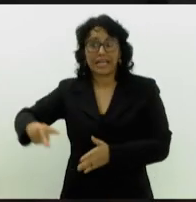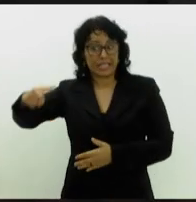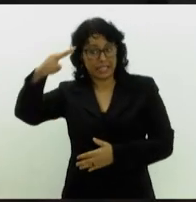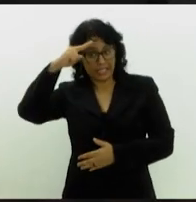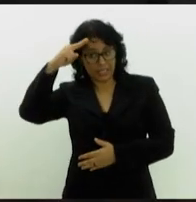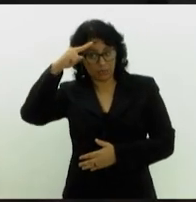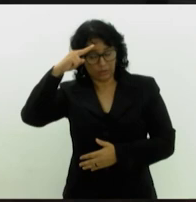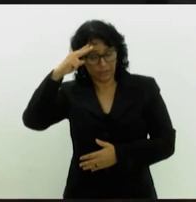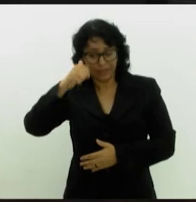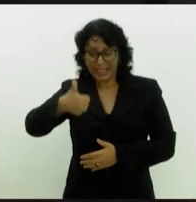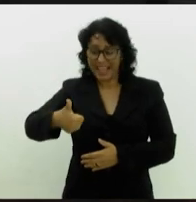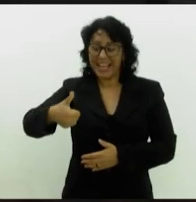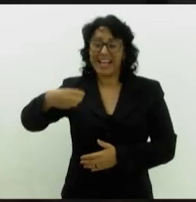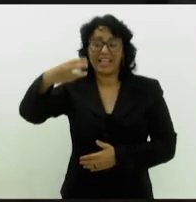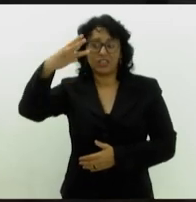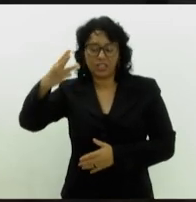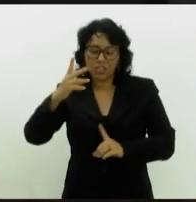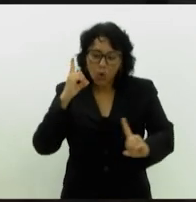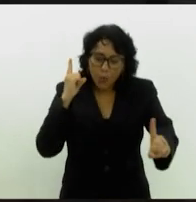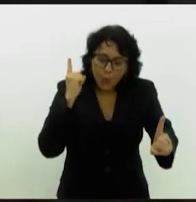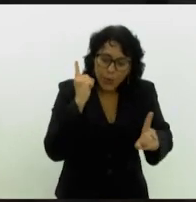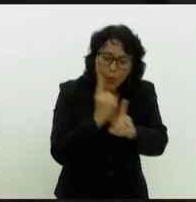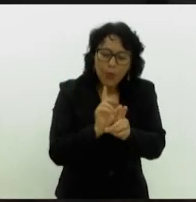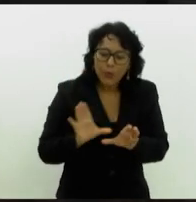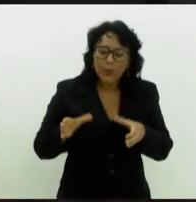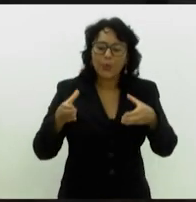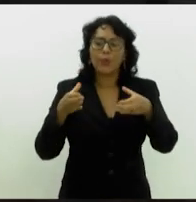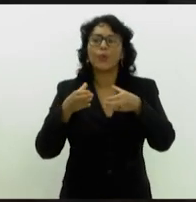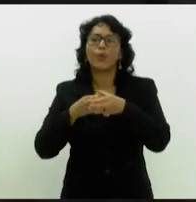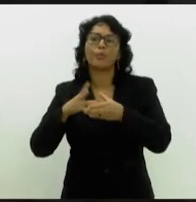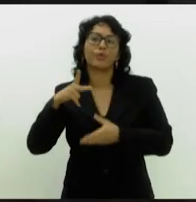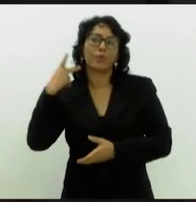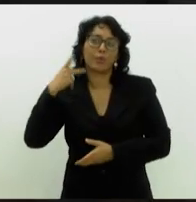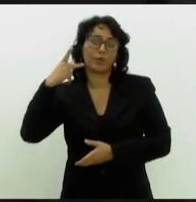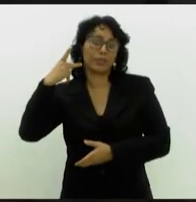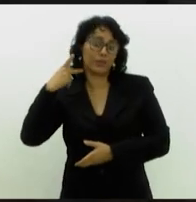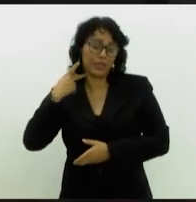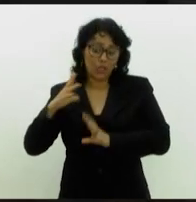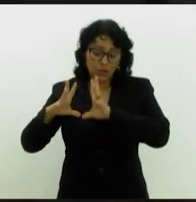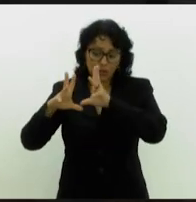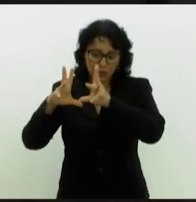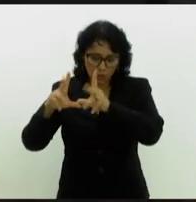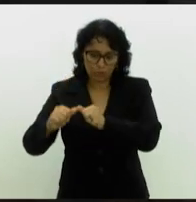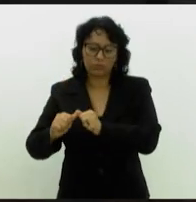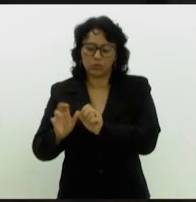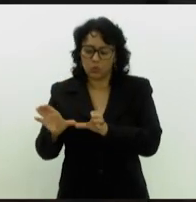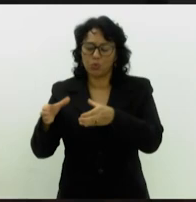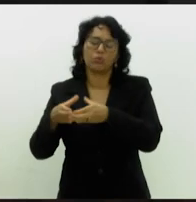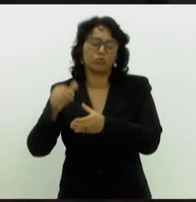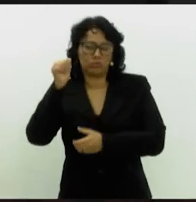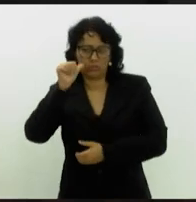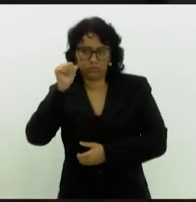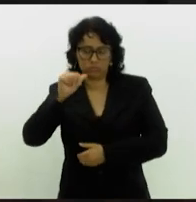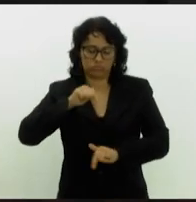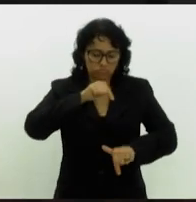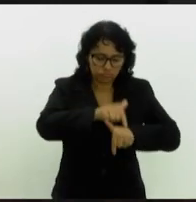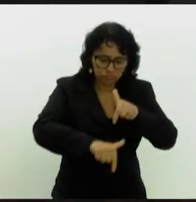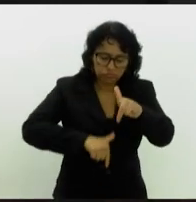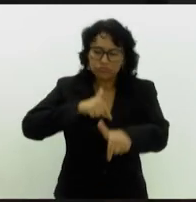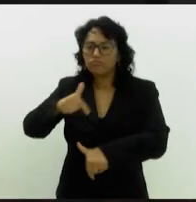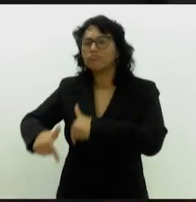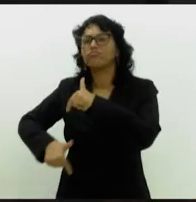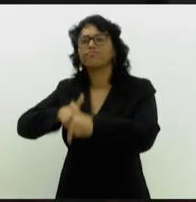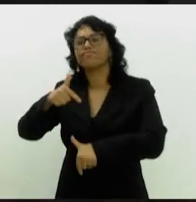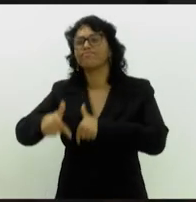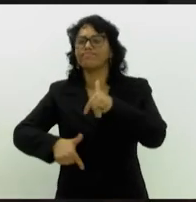13 horas o encontro das procuradoras e e das procuradorias da mulher com o o trabalho da eh